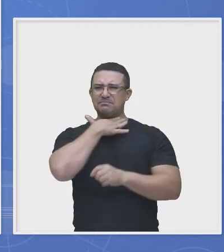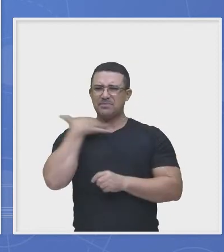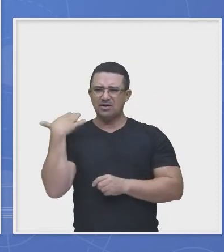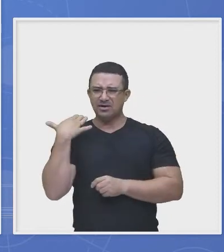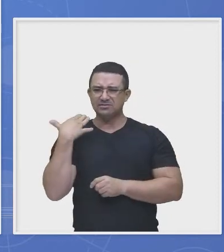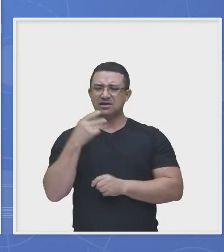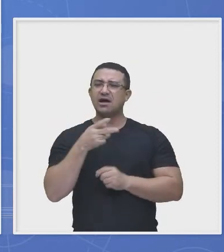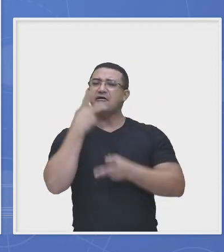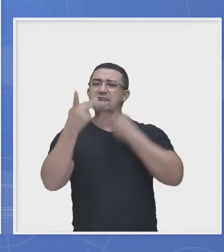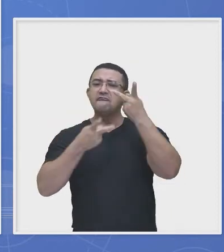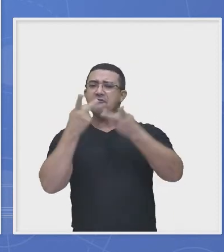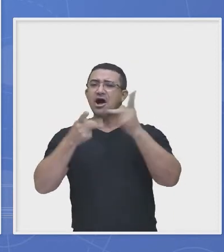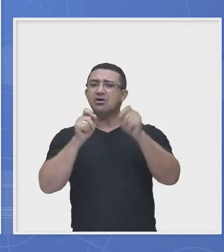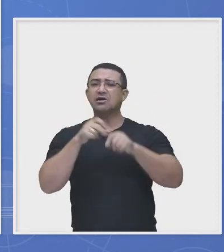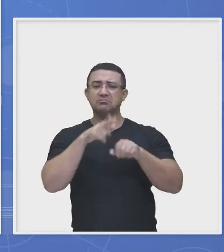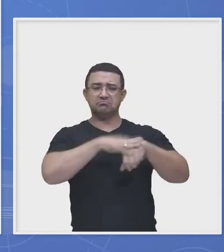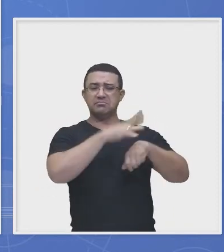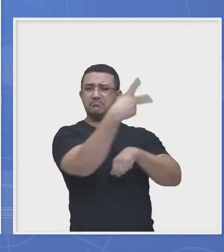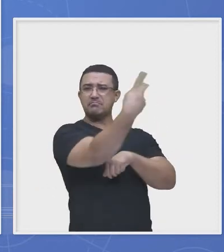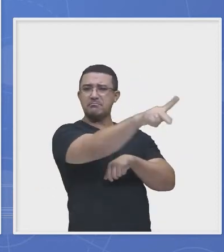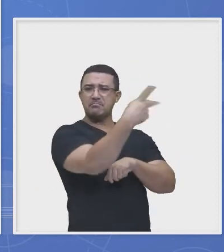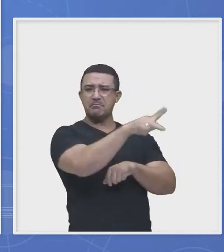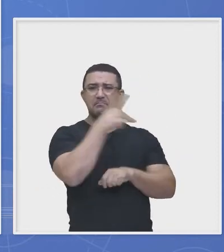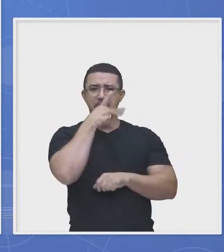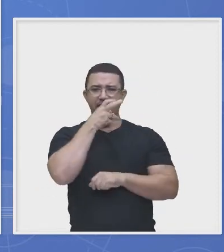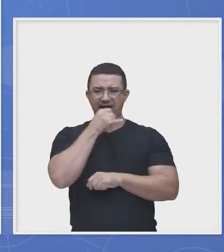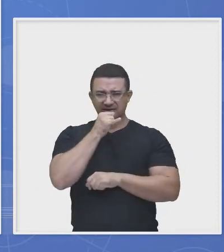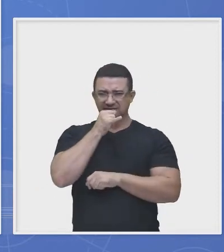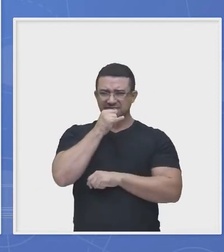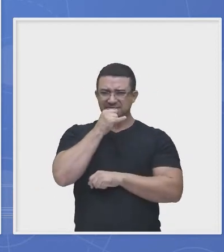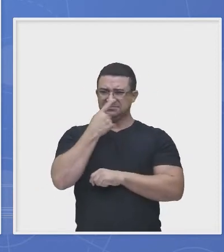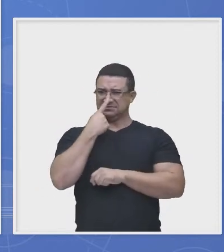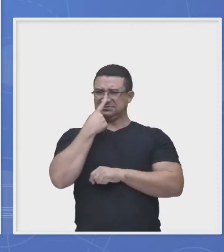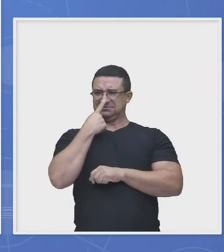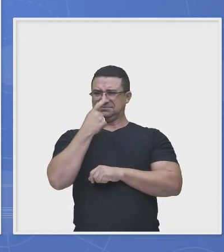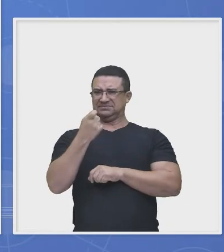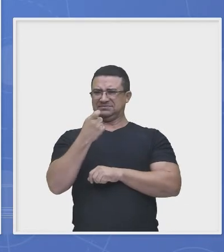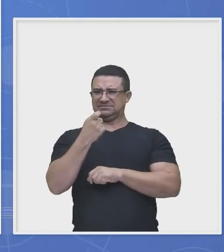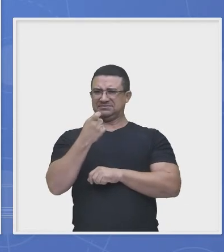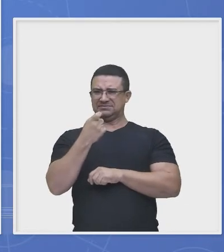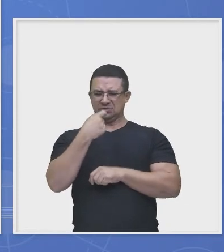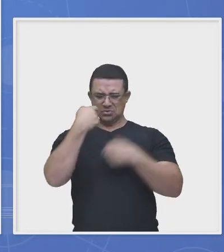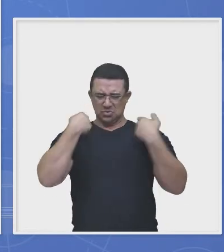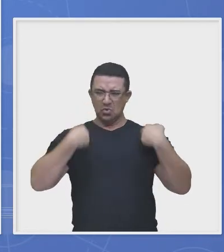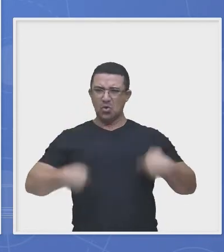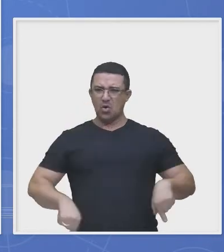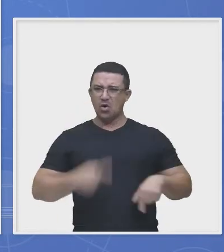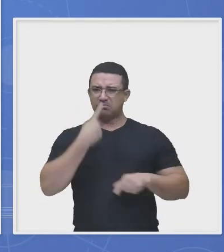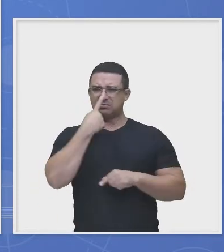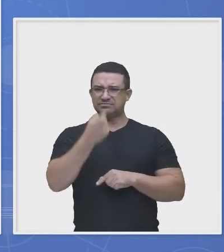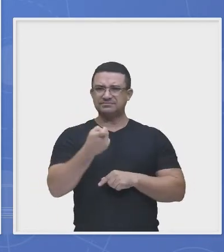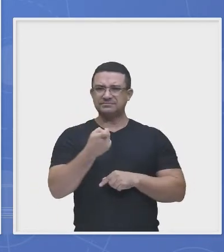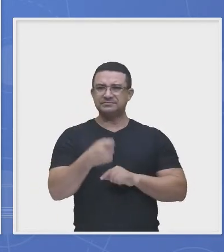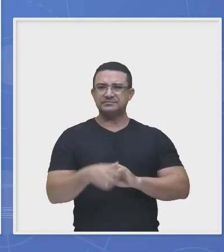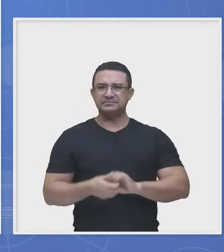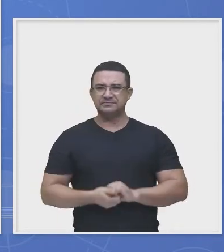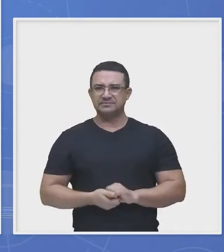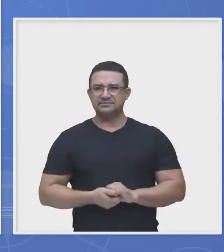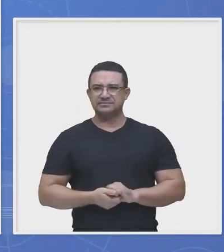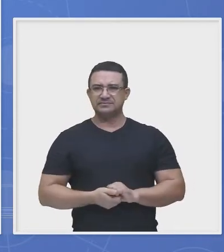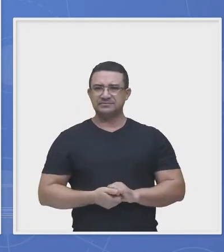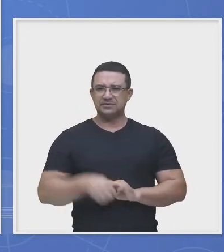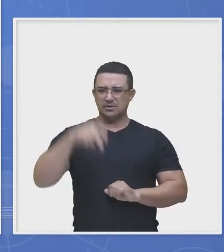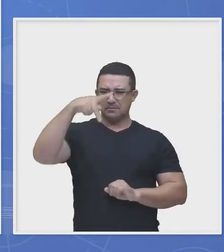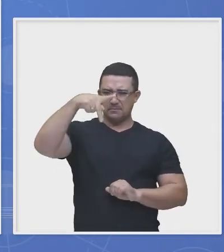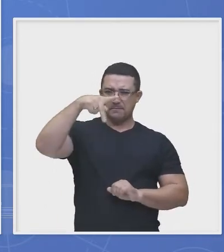ente querido, que é o pai. E observe como o lírico apresenta o pai, né? Ele faz até um jogo de palavras. Podre